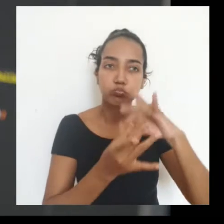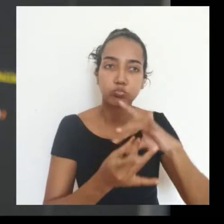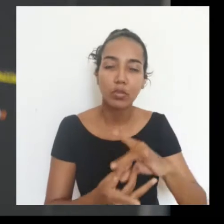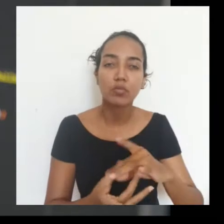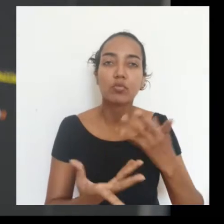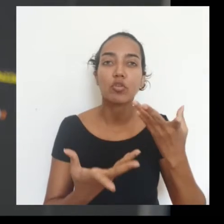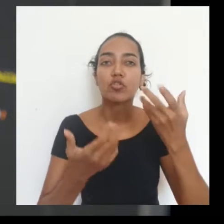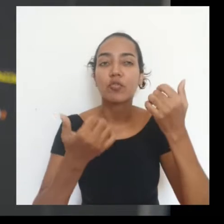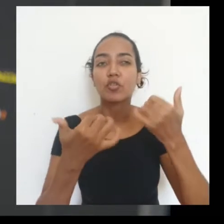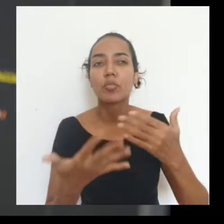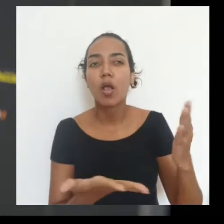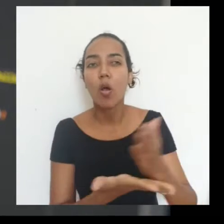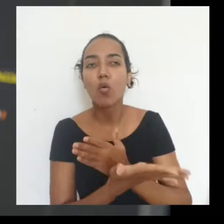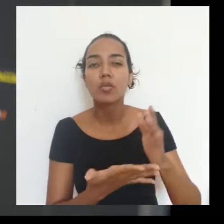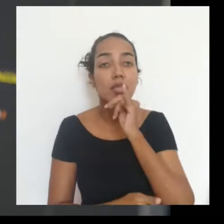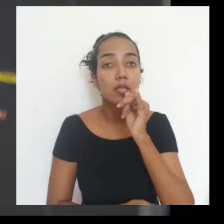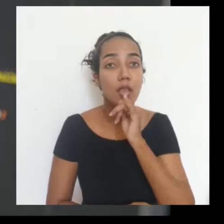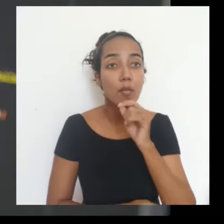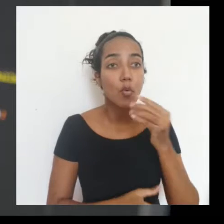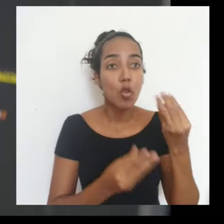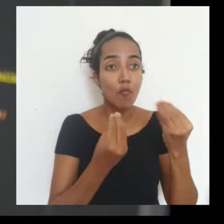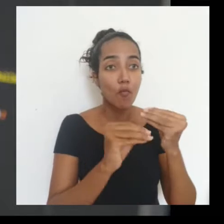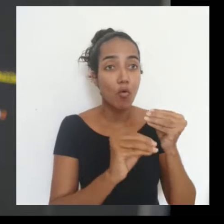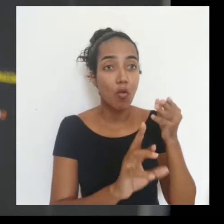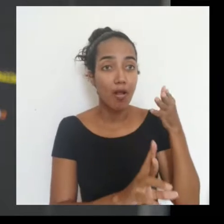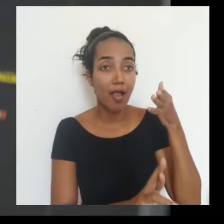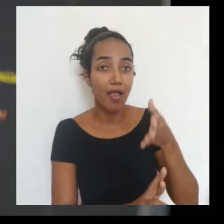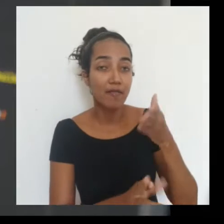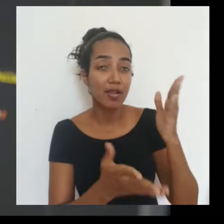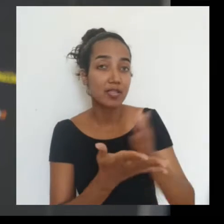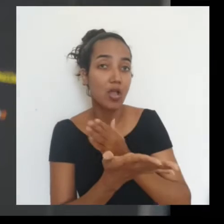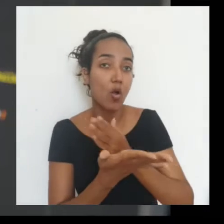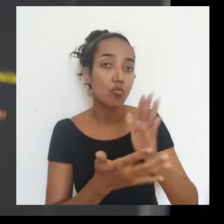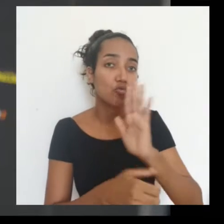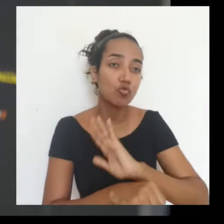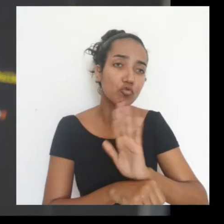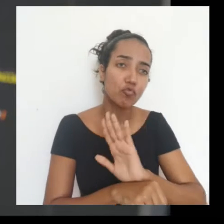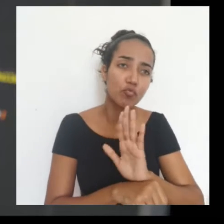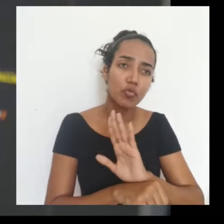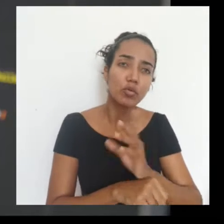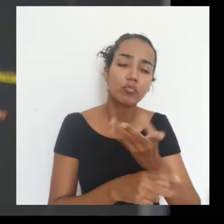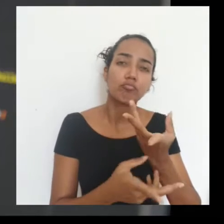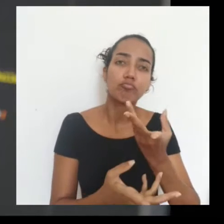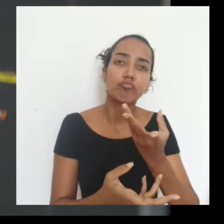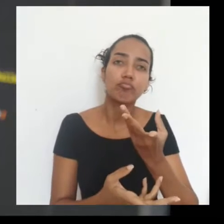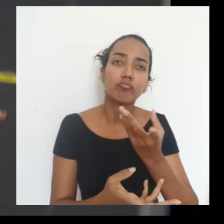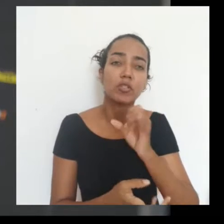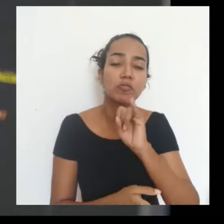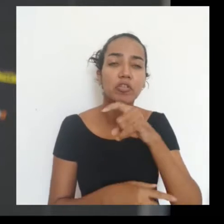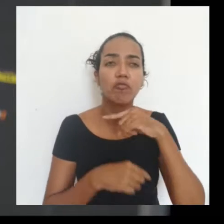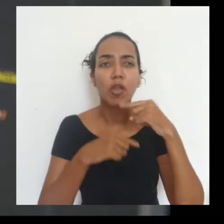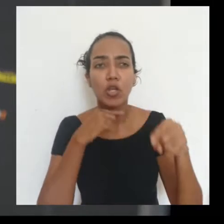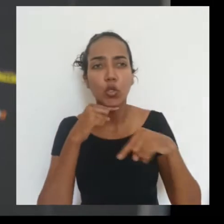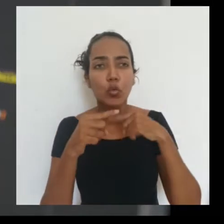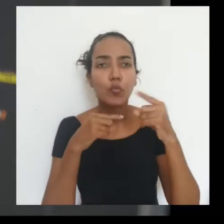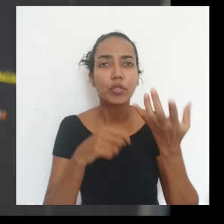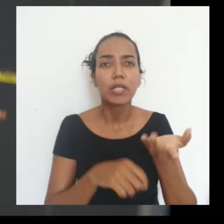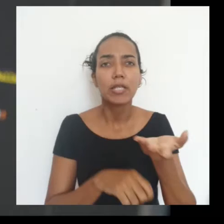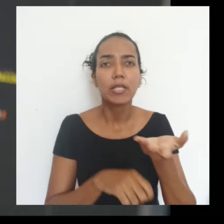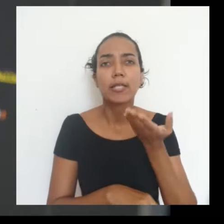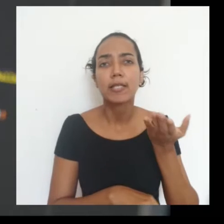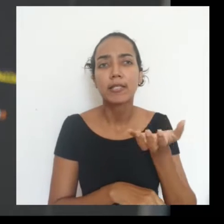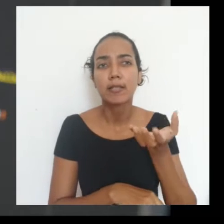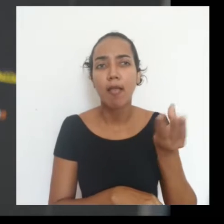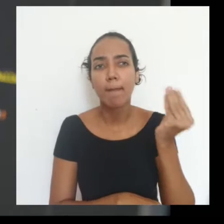em Java, e eu vou deixar como referência alguns vídeos, se alguém ainda tiver com dúvida ou quiser praticar, alguns vídeos para